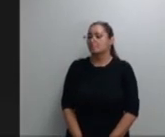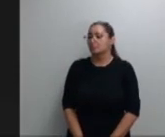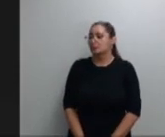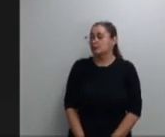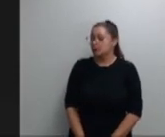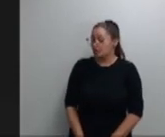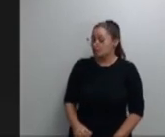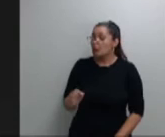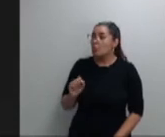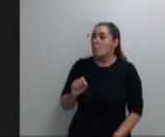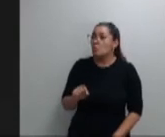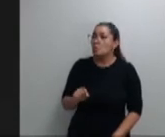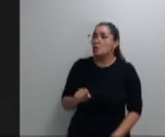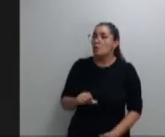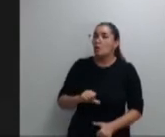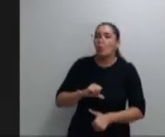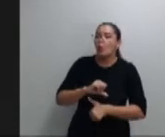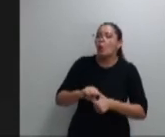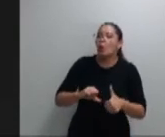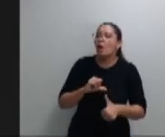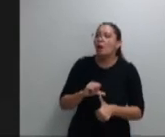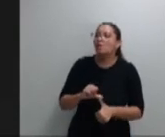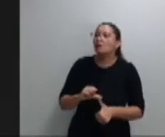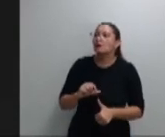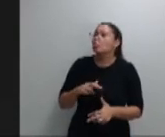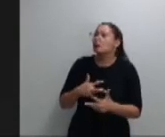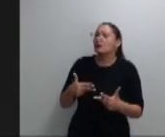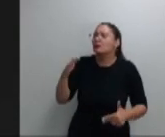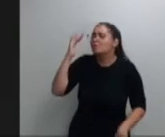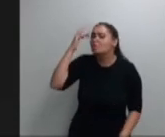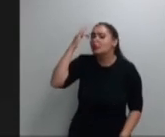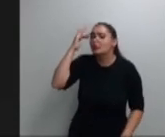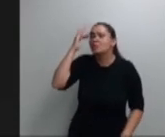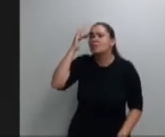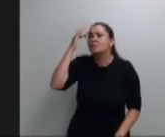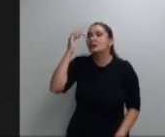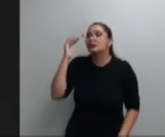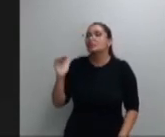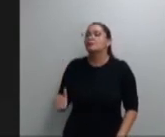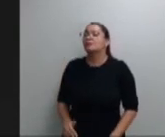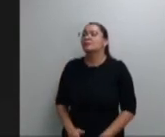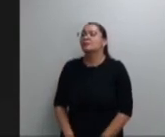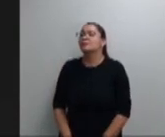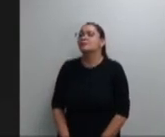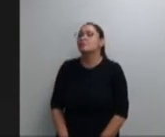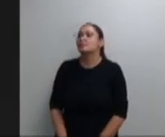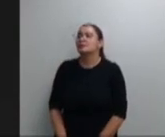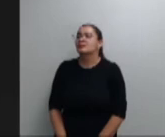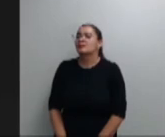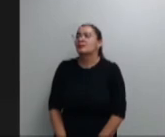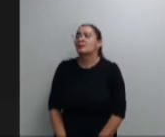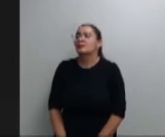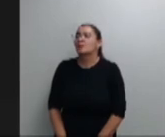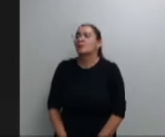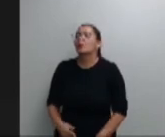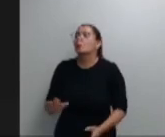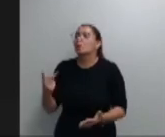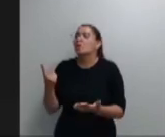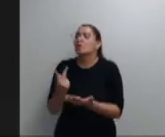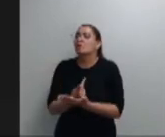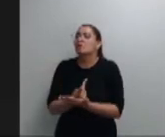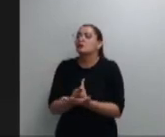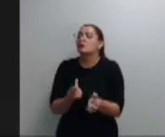antever o resultado provavelmente e outra coisa que eu não entendi presidente o recorrido o